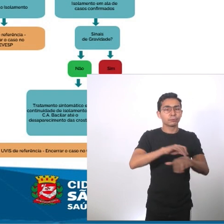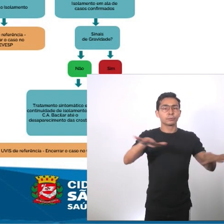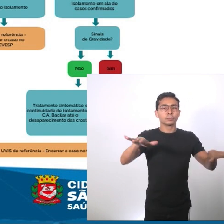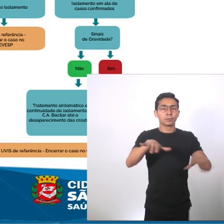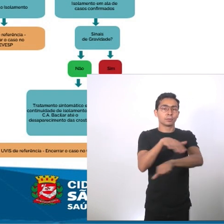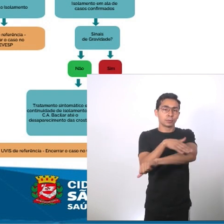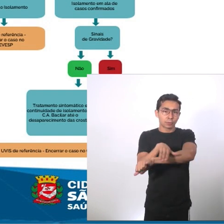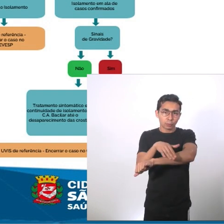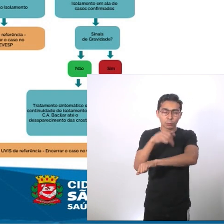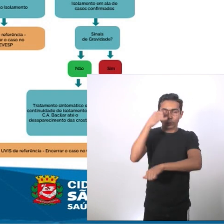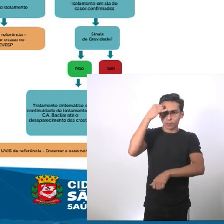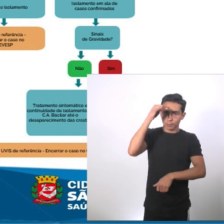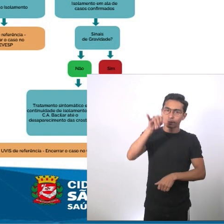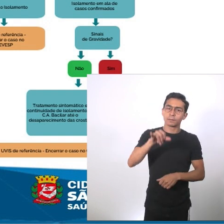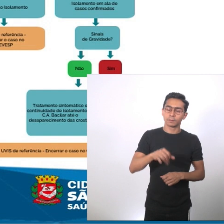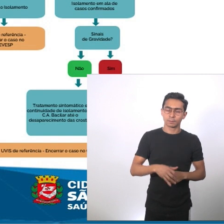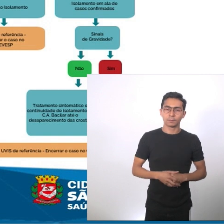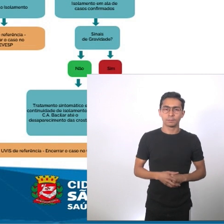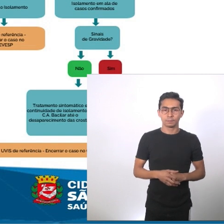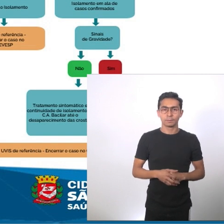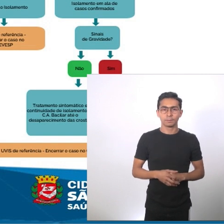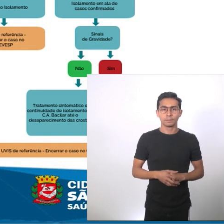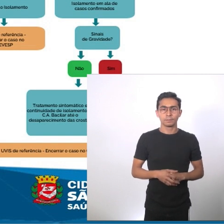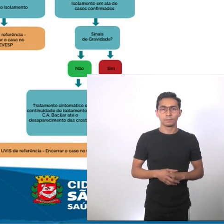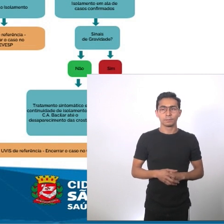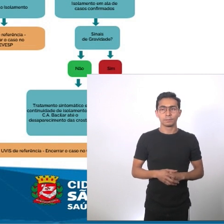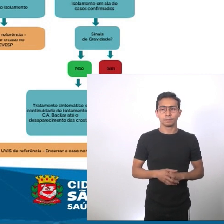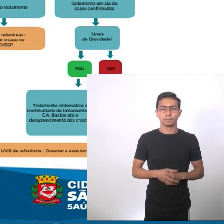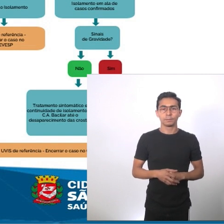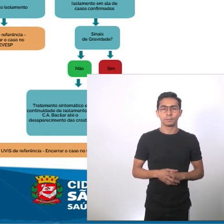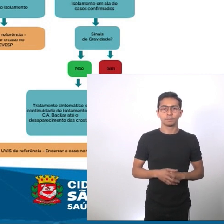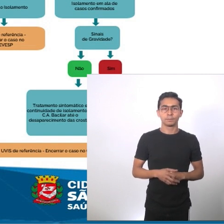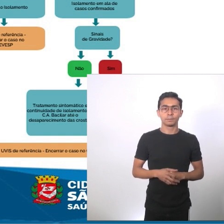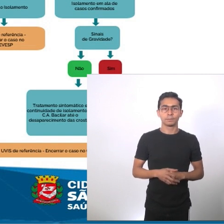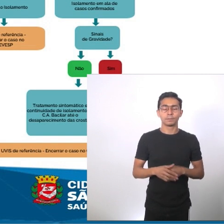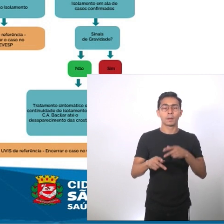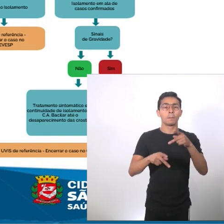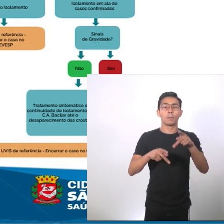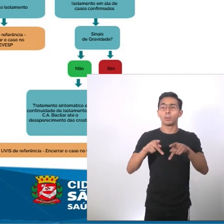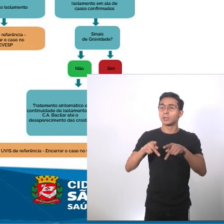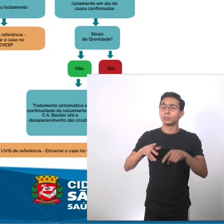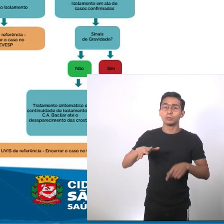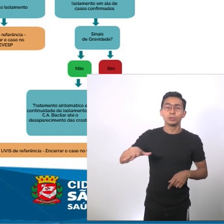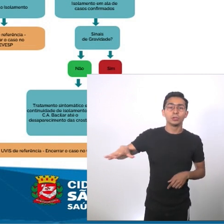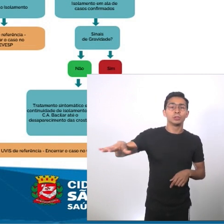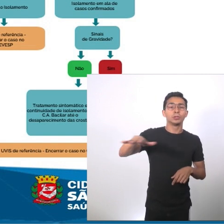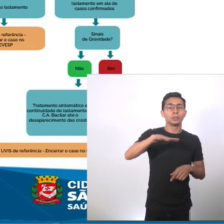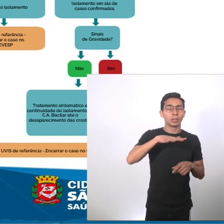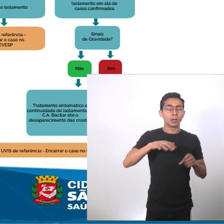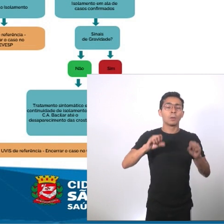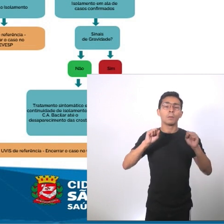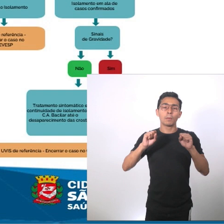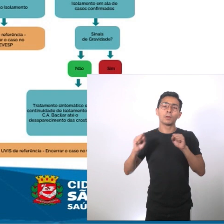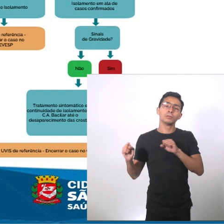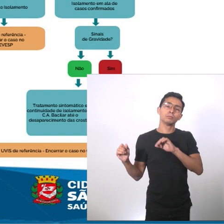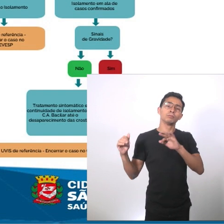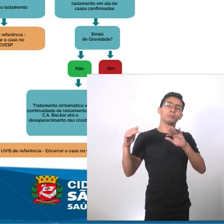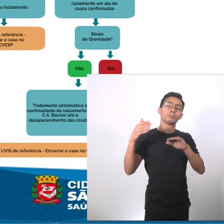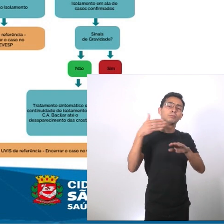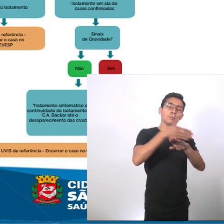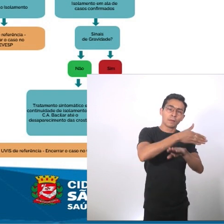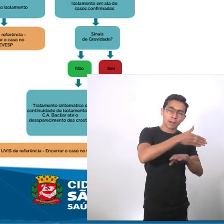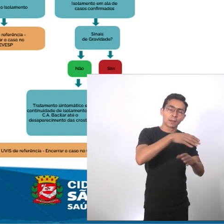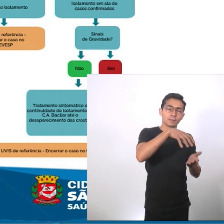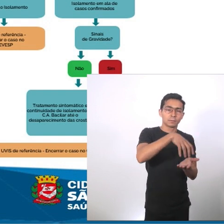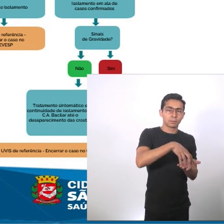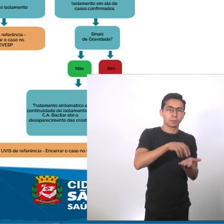de rua. Na população em geral, a gente tem todo um sistema de atendimento nas unidades básicas de saúde, que